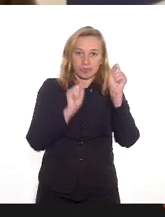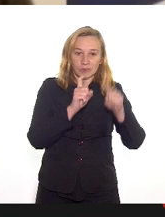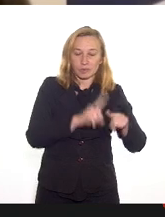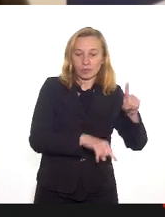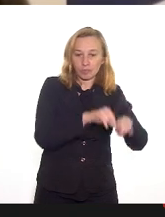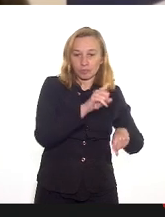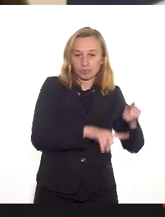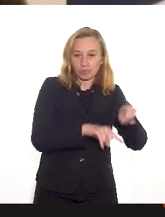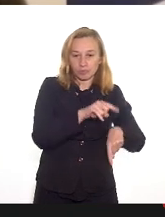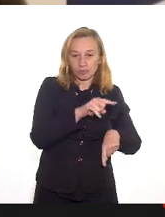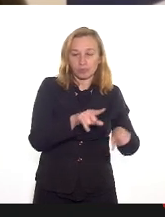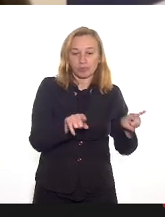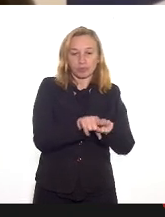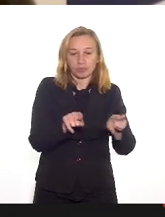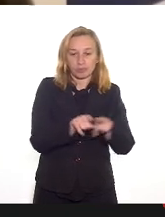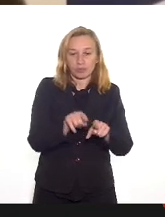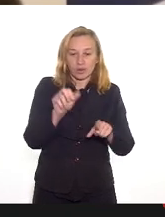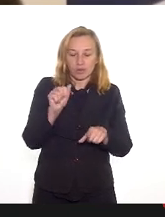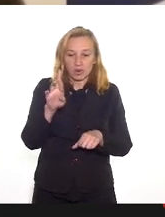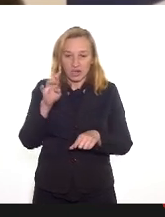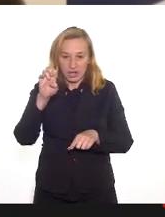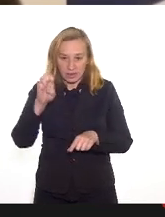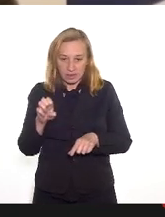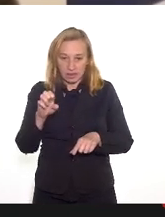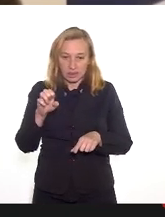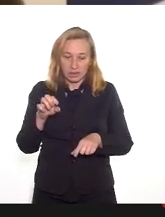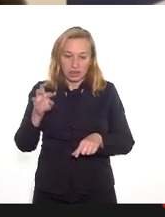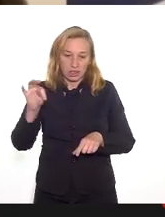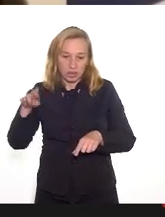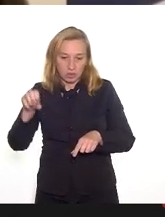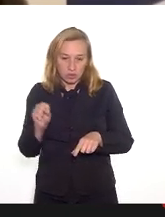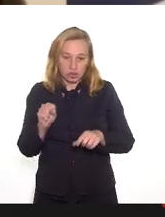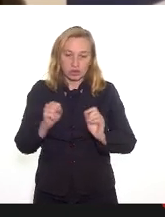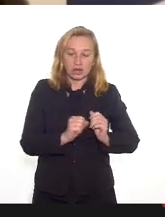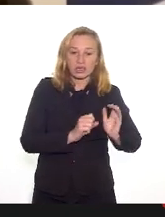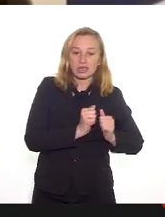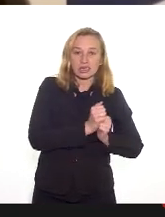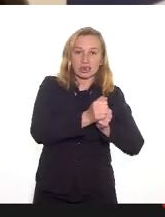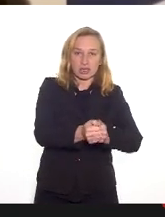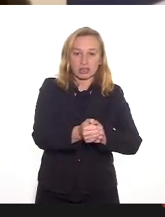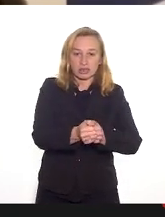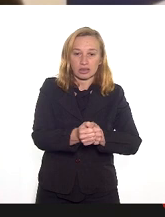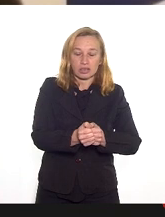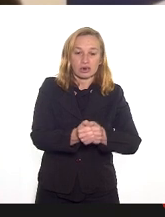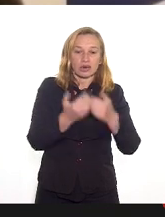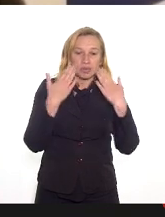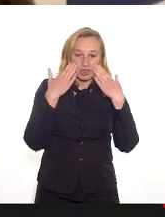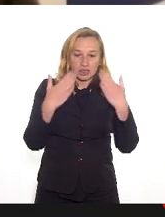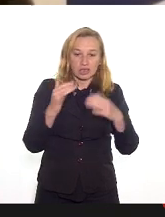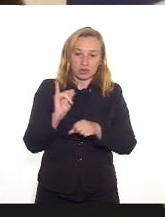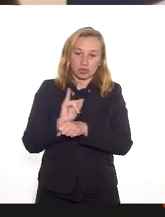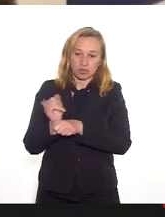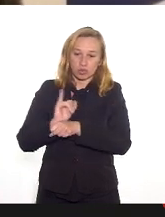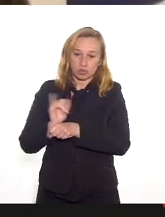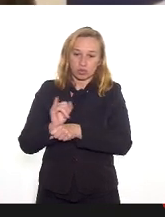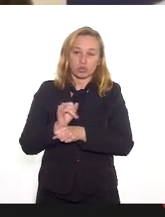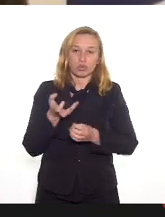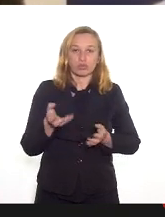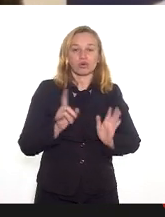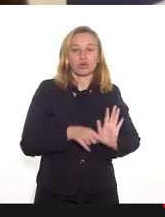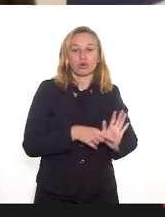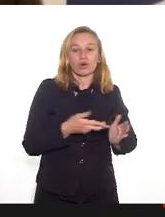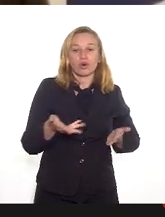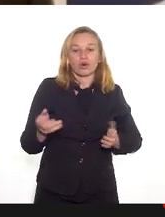o almirante Ilks, que está seguindo a apresentação via YouTube. Eu vou compartilhar